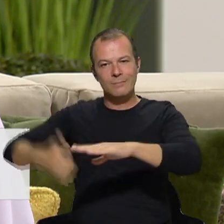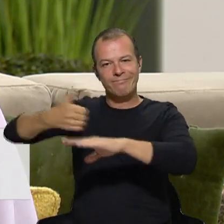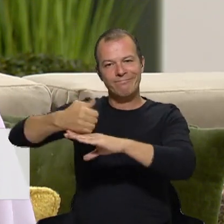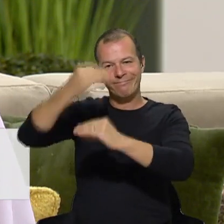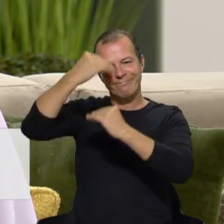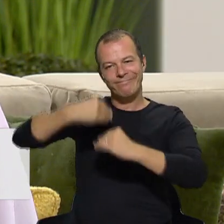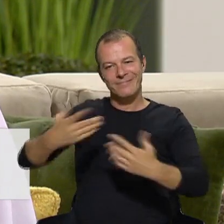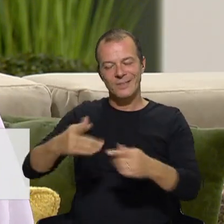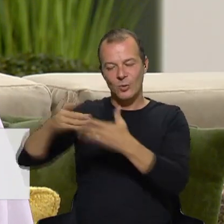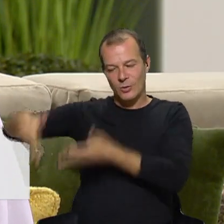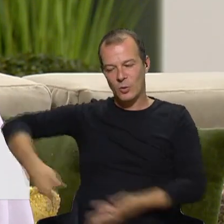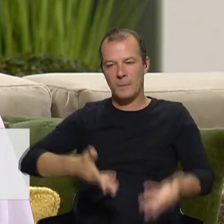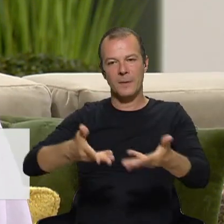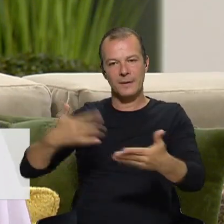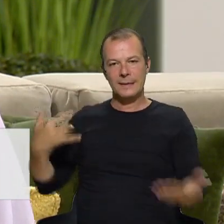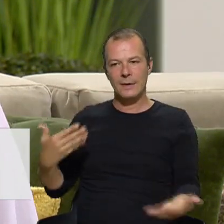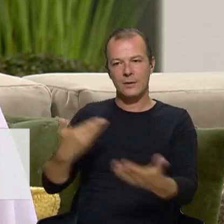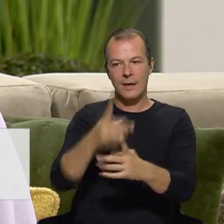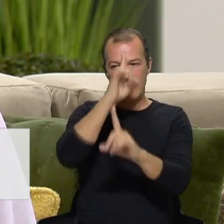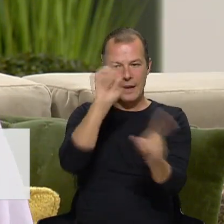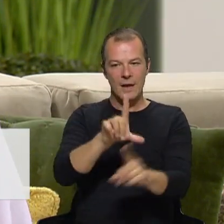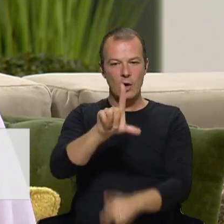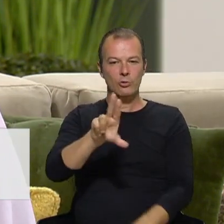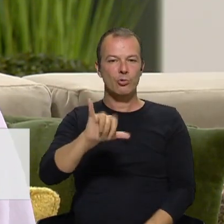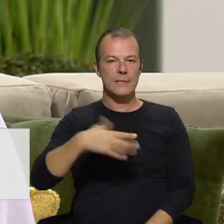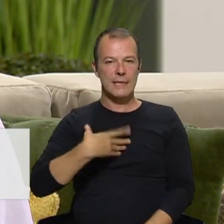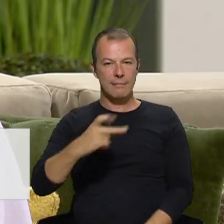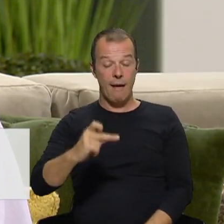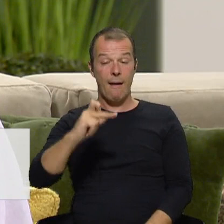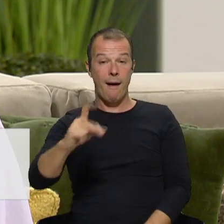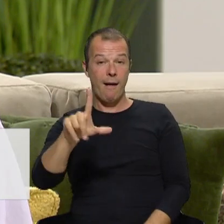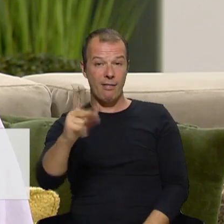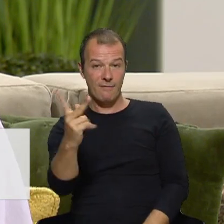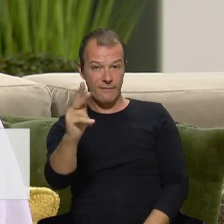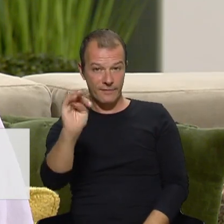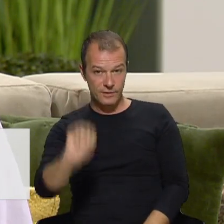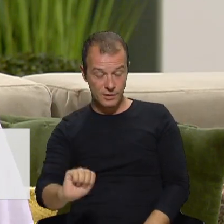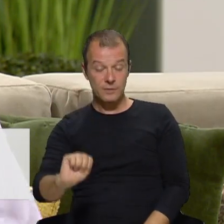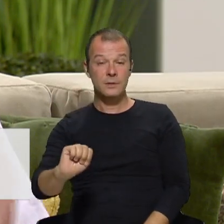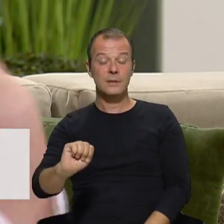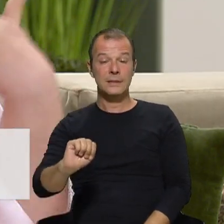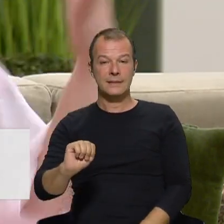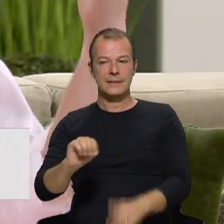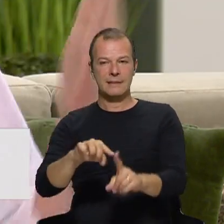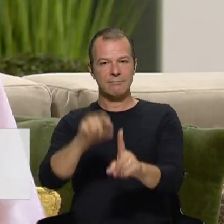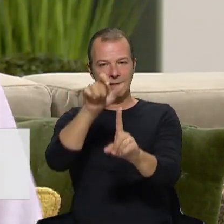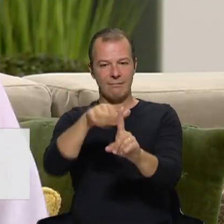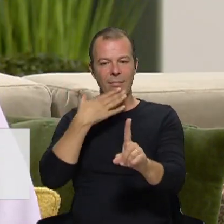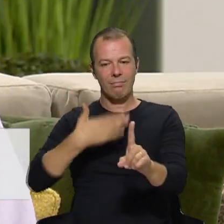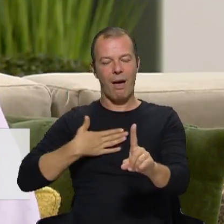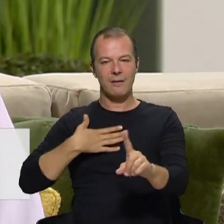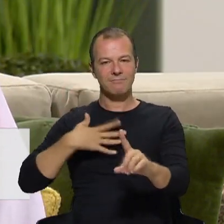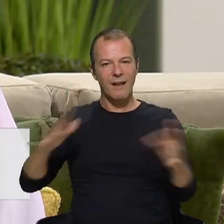de todo este percurso, que foi a professora Lucinda Alves, que me possibilitou